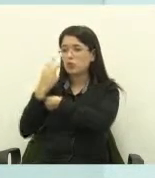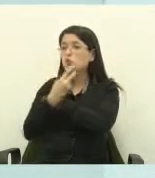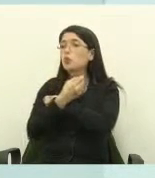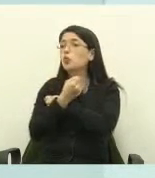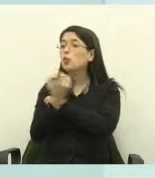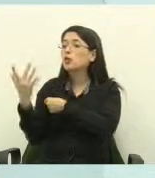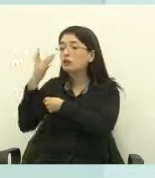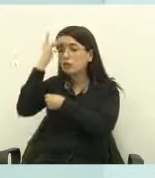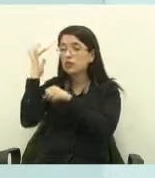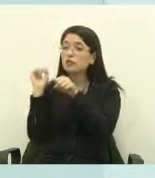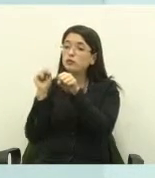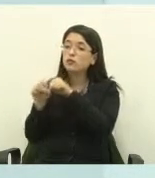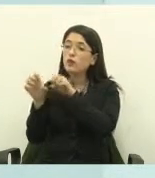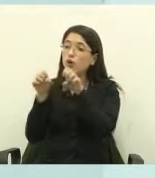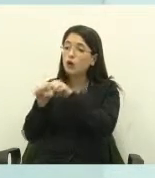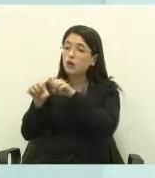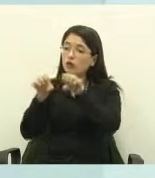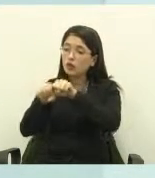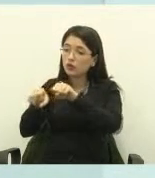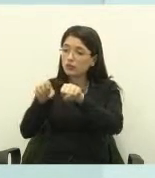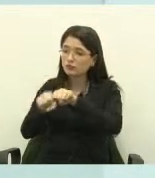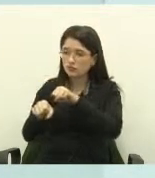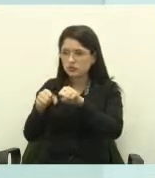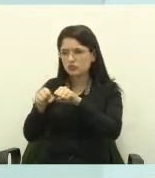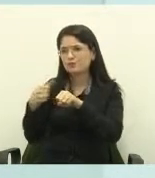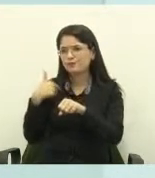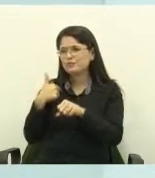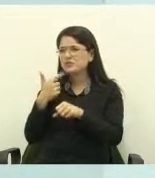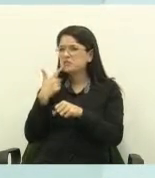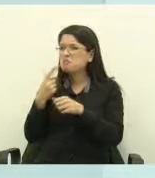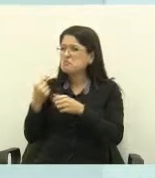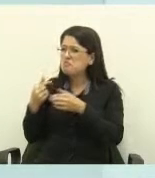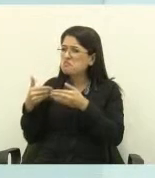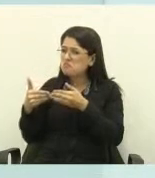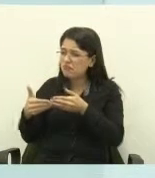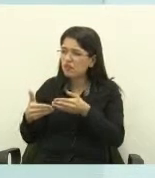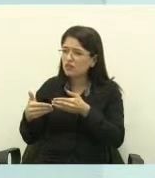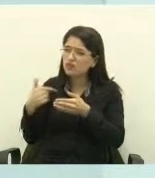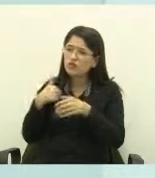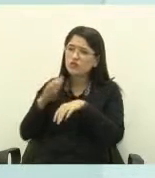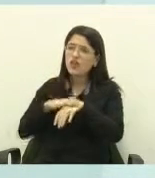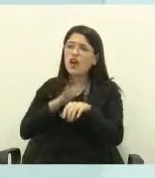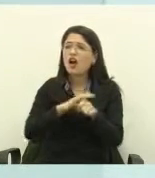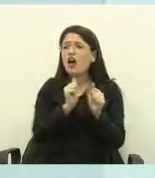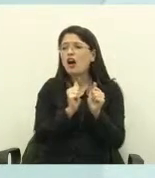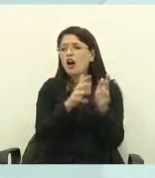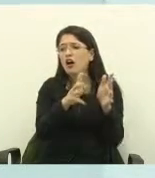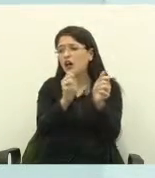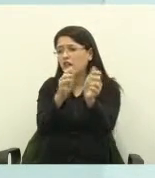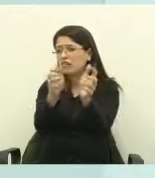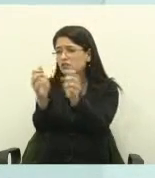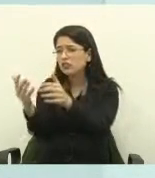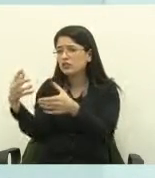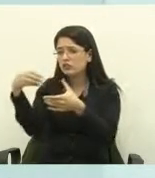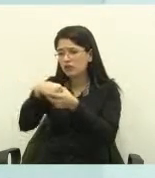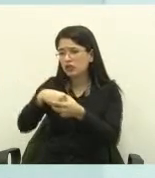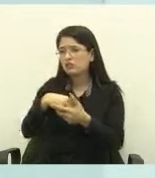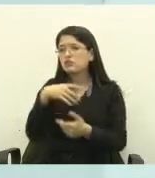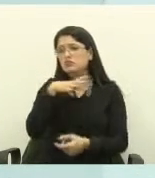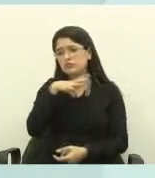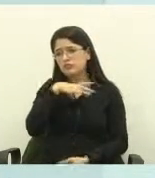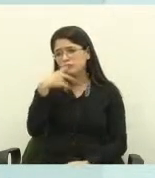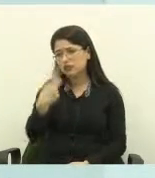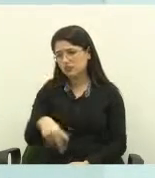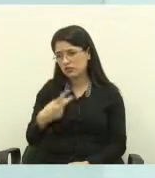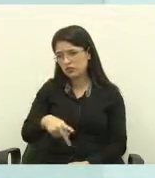recentemente foram feitos alguns trabalhos específicos da secretaria em ações no município, para...